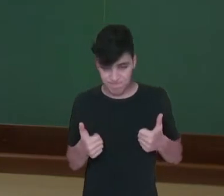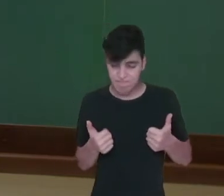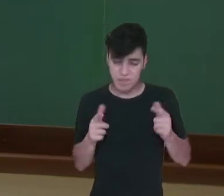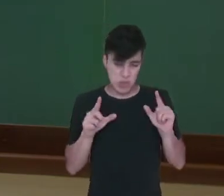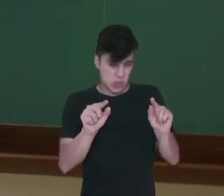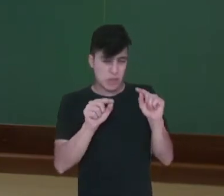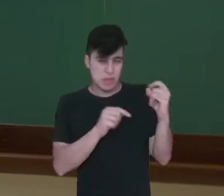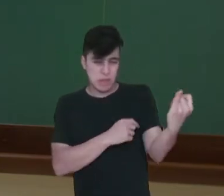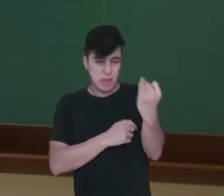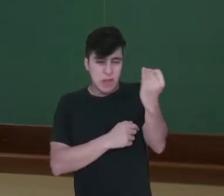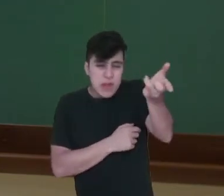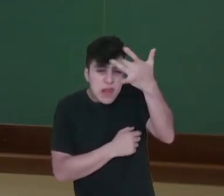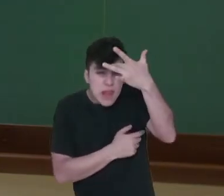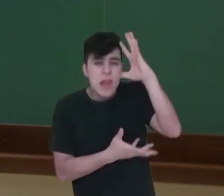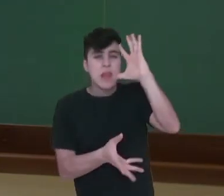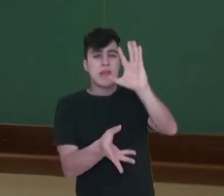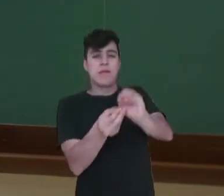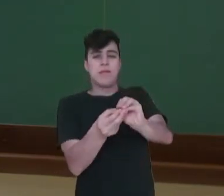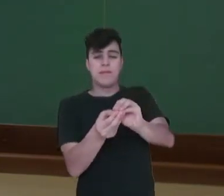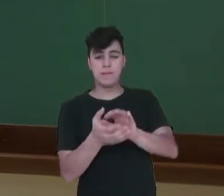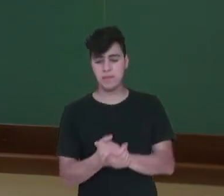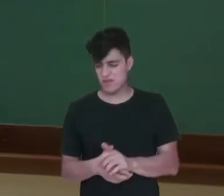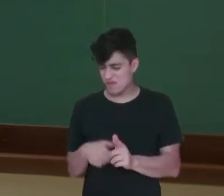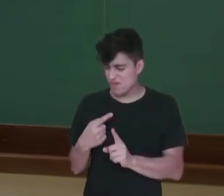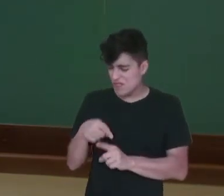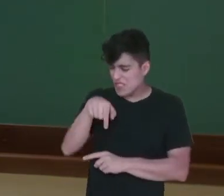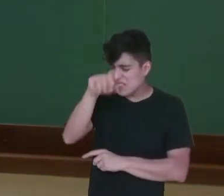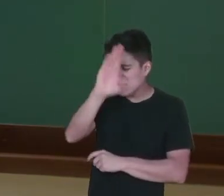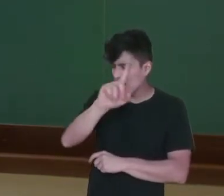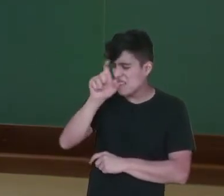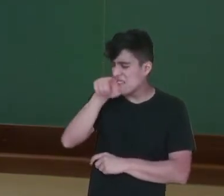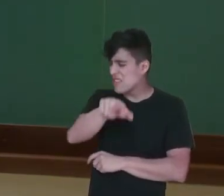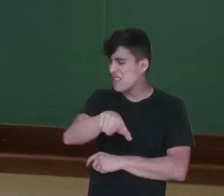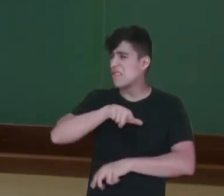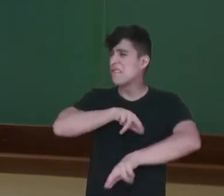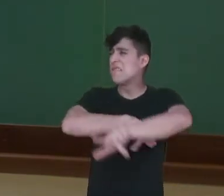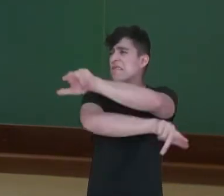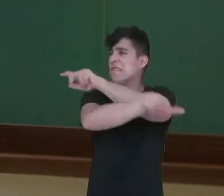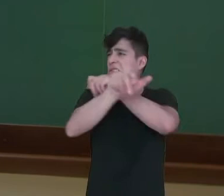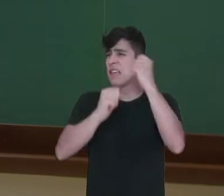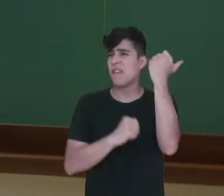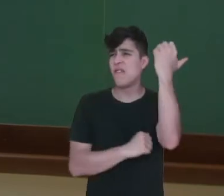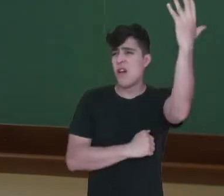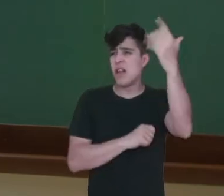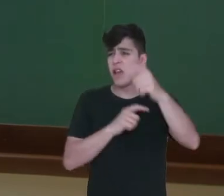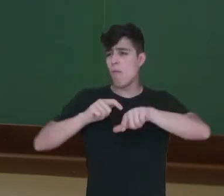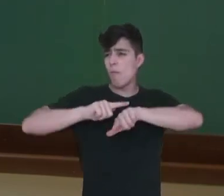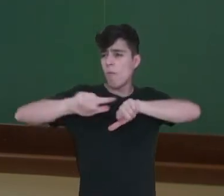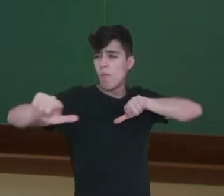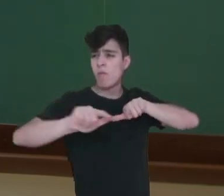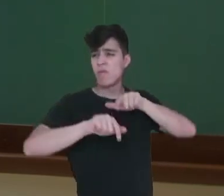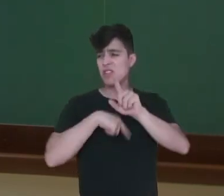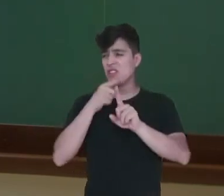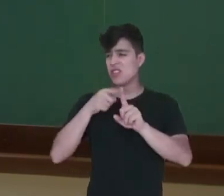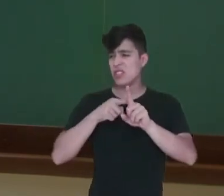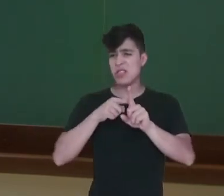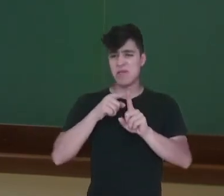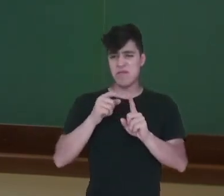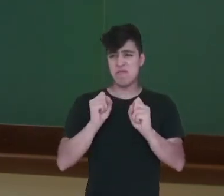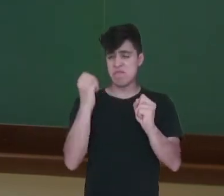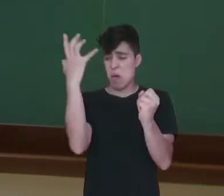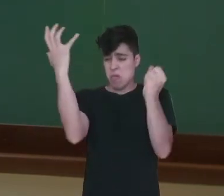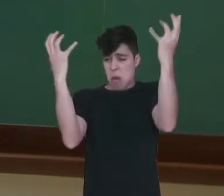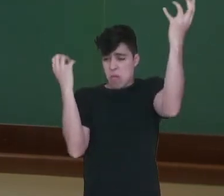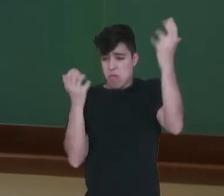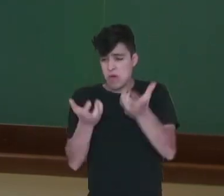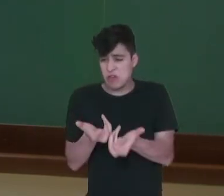ali interessante para a gente compreender. Nossa, mas por que o Brasil tem áreas de floresta, áreas de campo, diferentes tipos de árvores, de